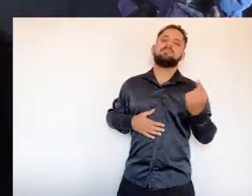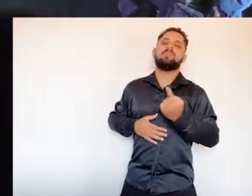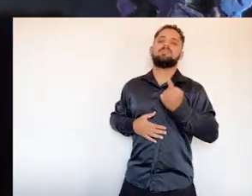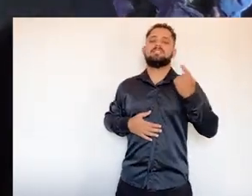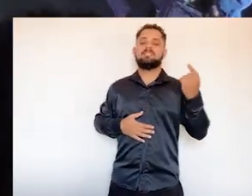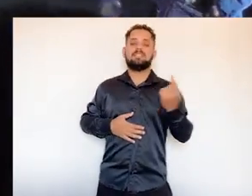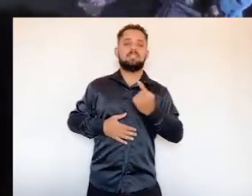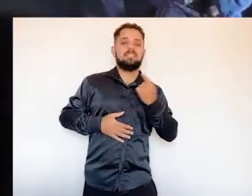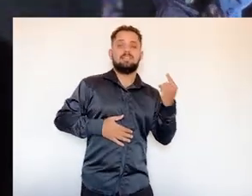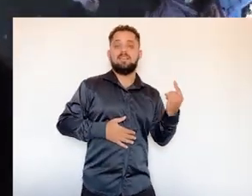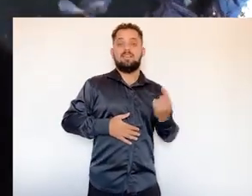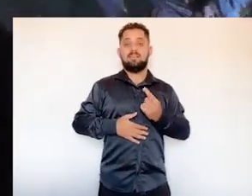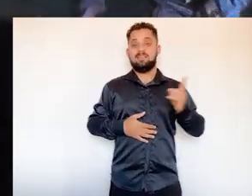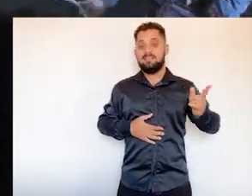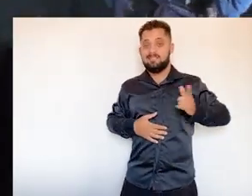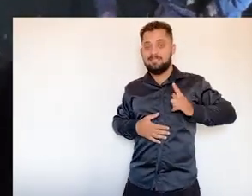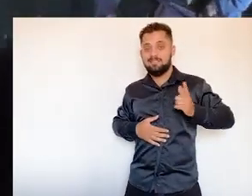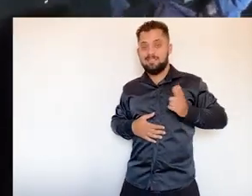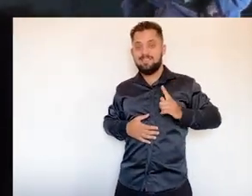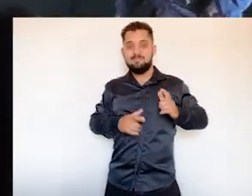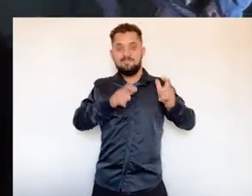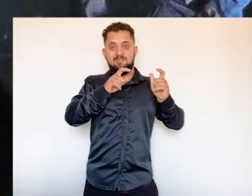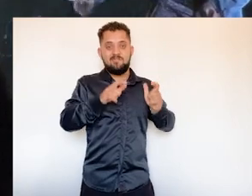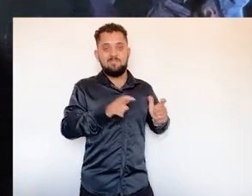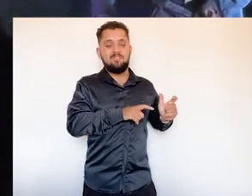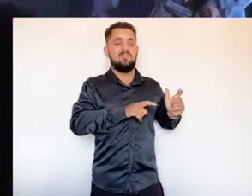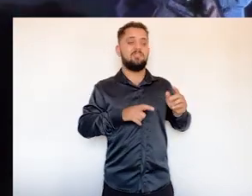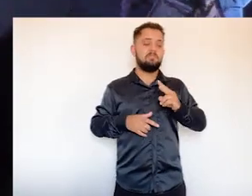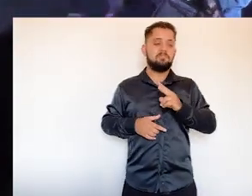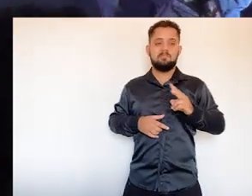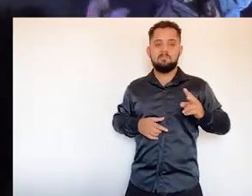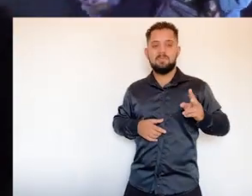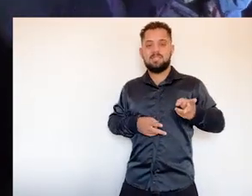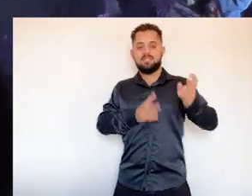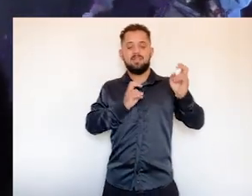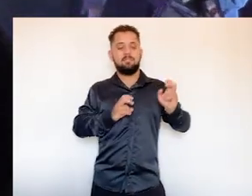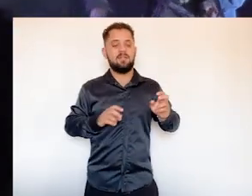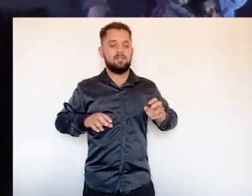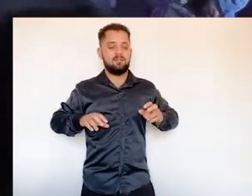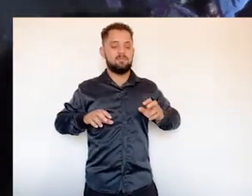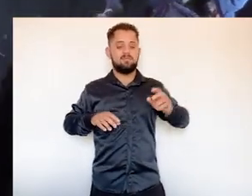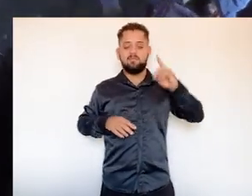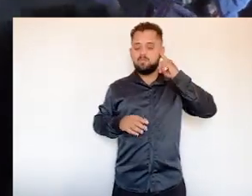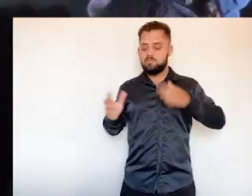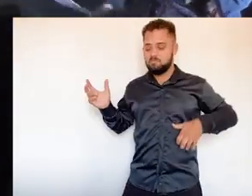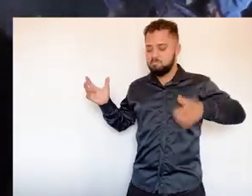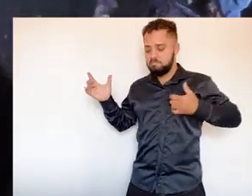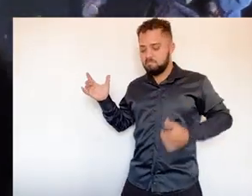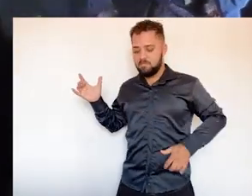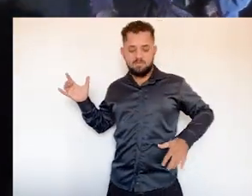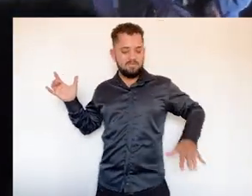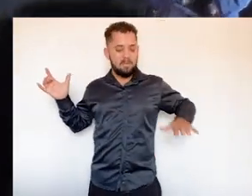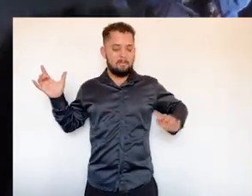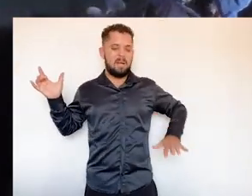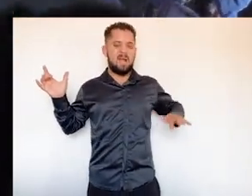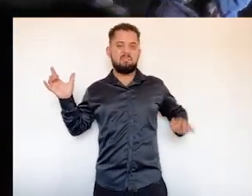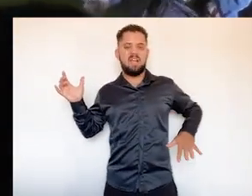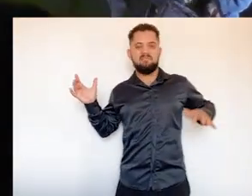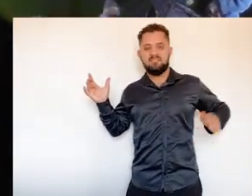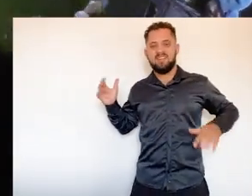mi menor. A terra tremeu e quando ouviu meu mi menor. Viajando no universo, tocando uma orquestra